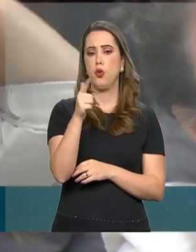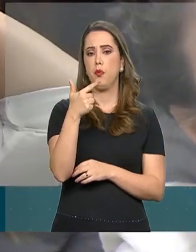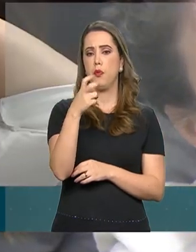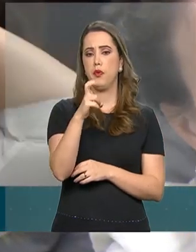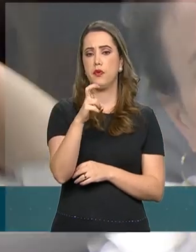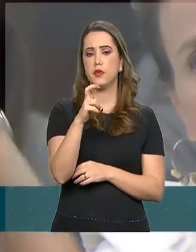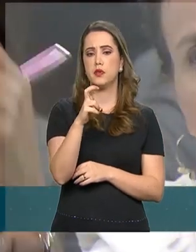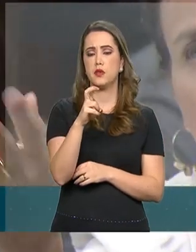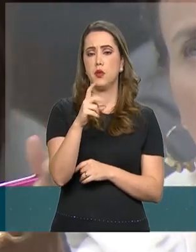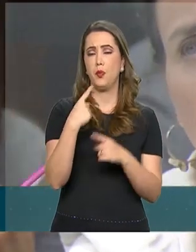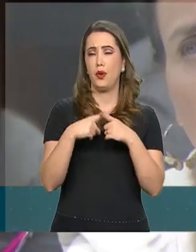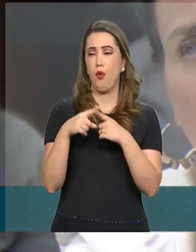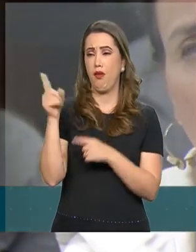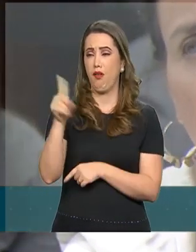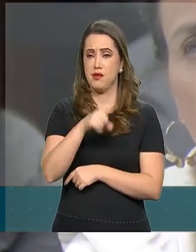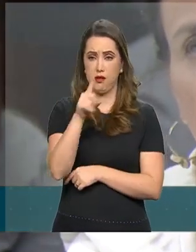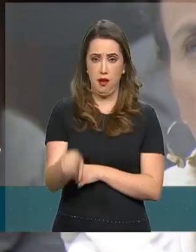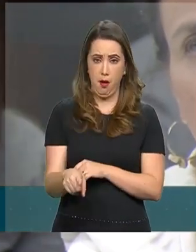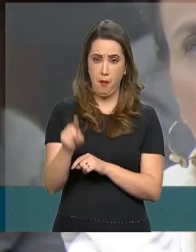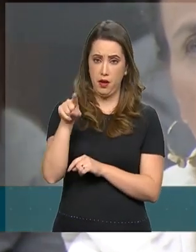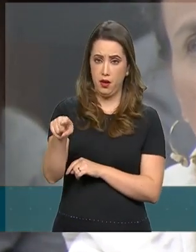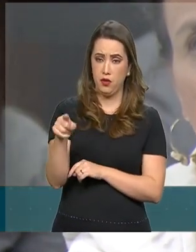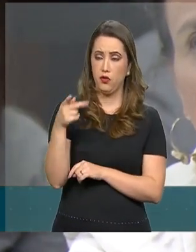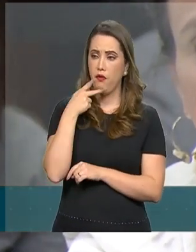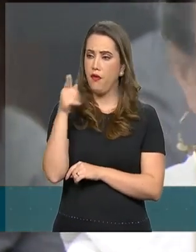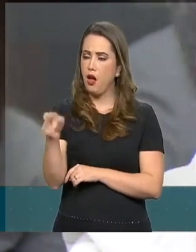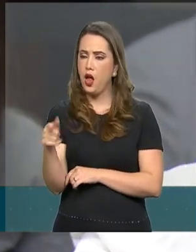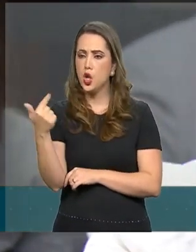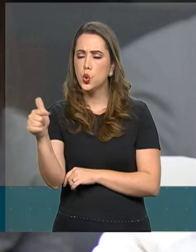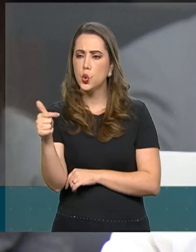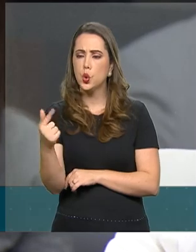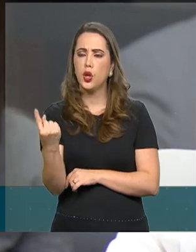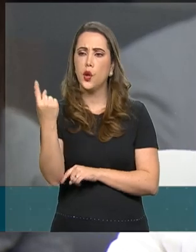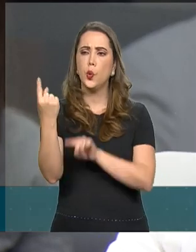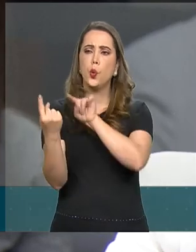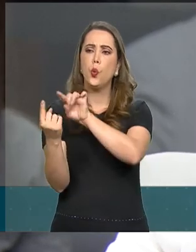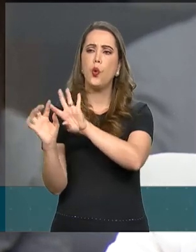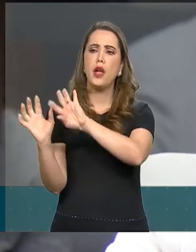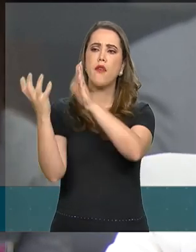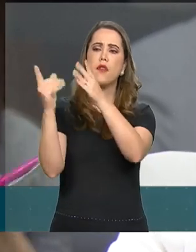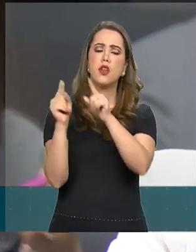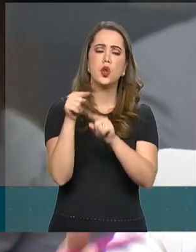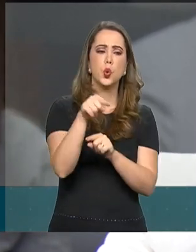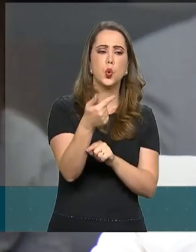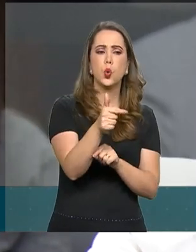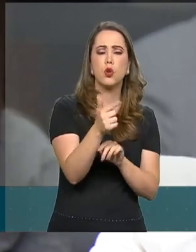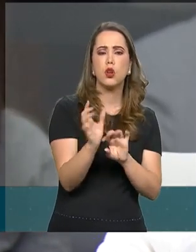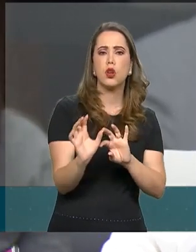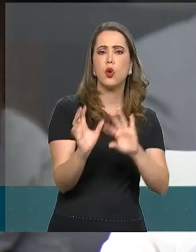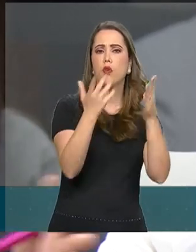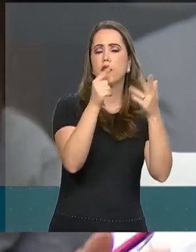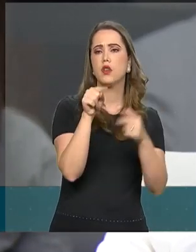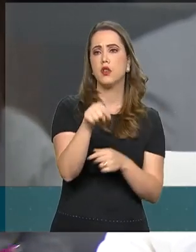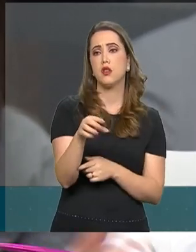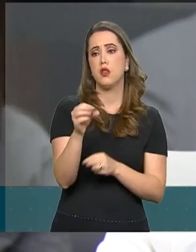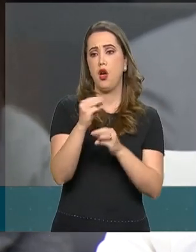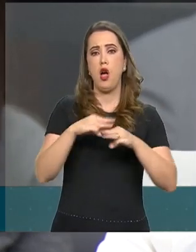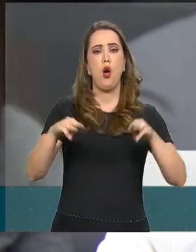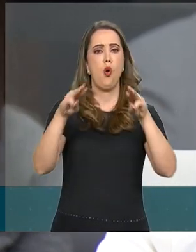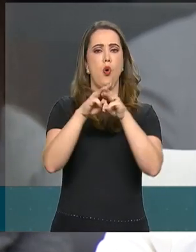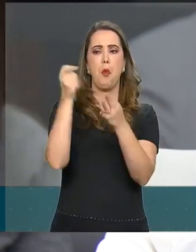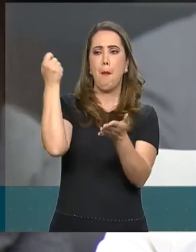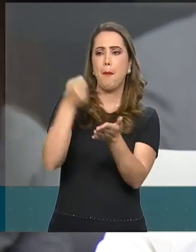cancelamento ele disse que já que a gente não vai ter esse outro evento aqui não faria sentido mas a onu banca todo esse evento a gente não gostaria